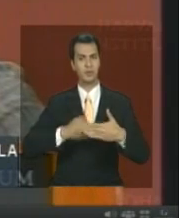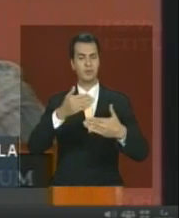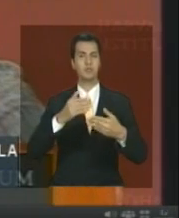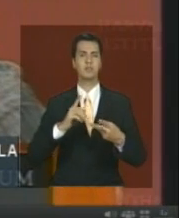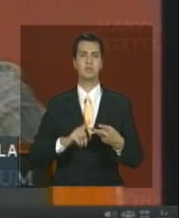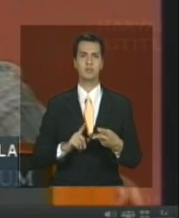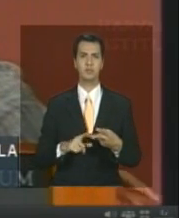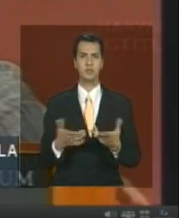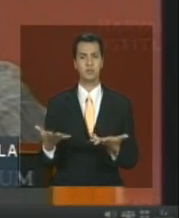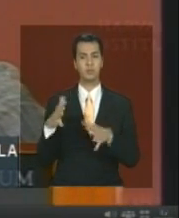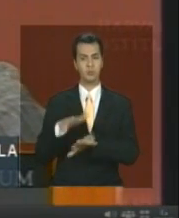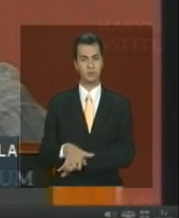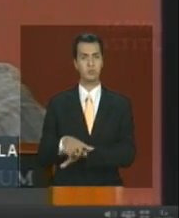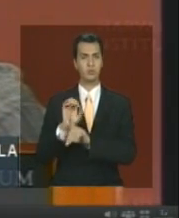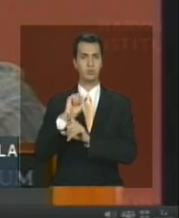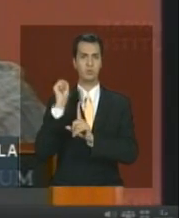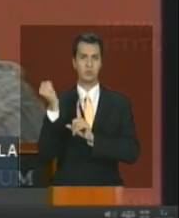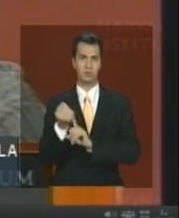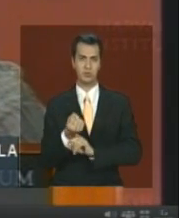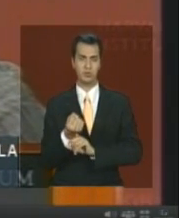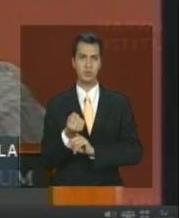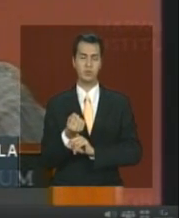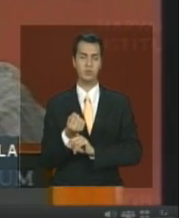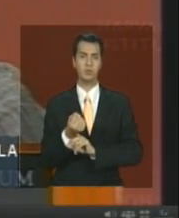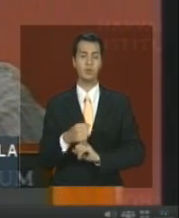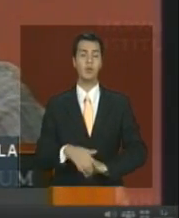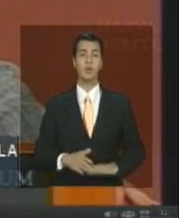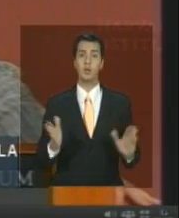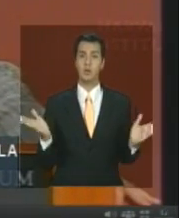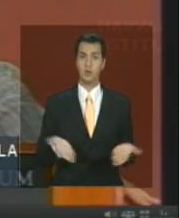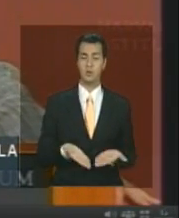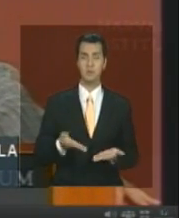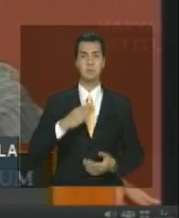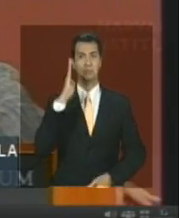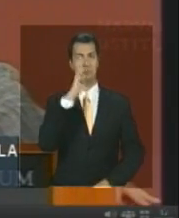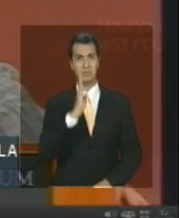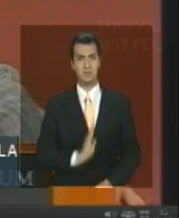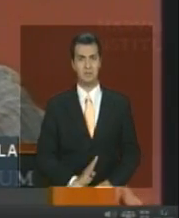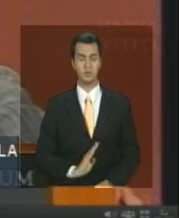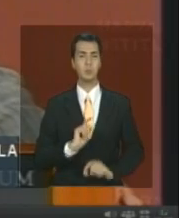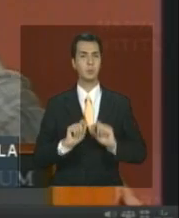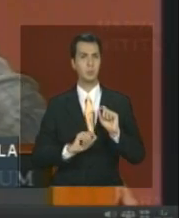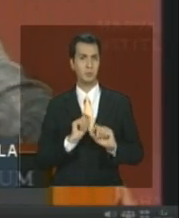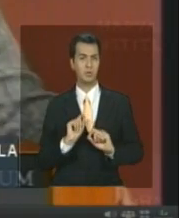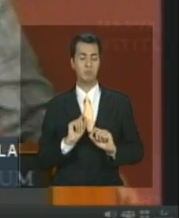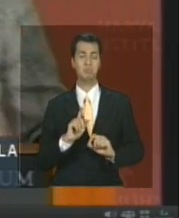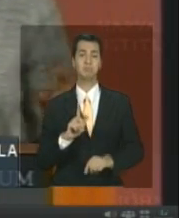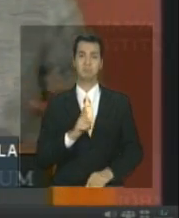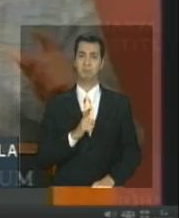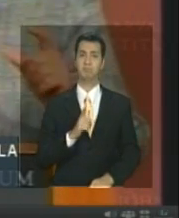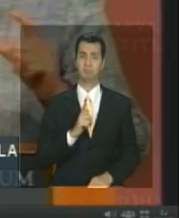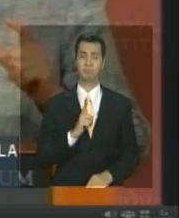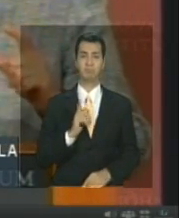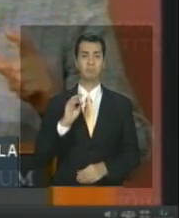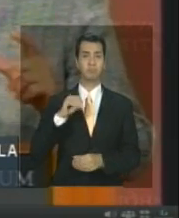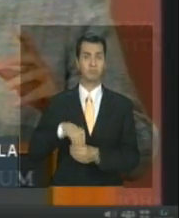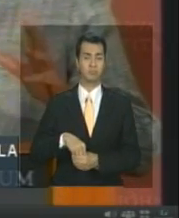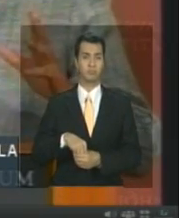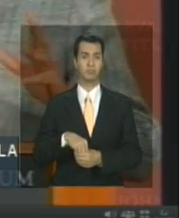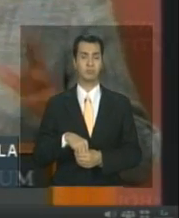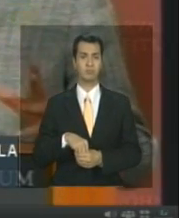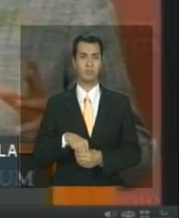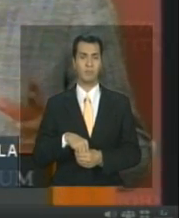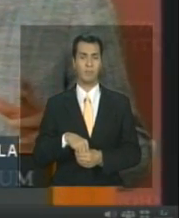com distribuição de renda. Talvez o Brasil seja um dos poucos países do mundo em que a